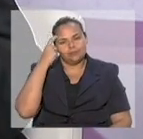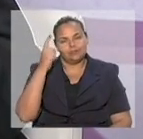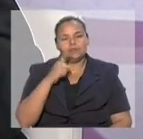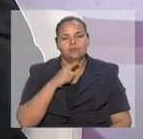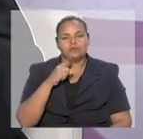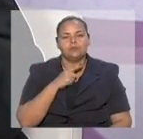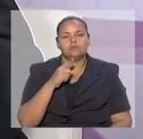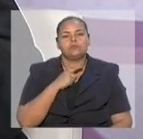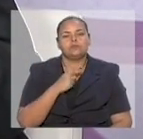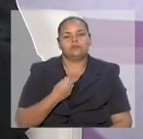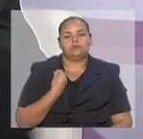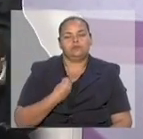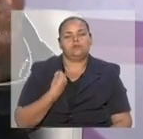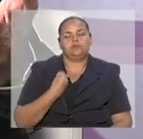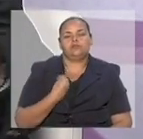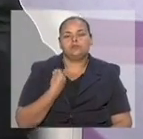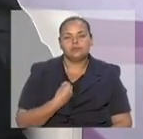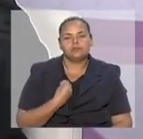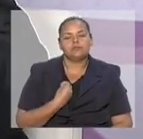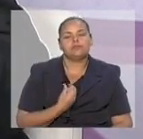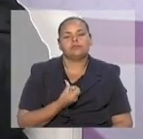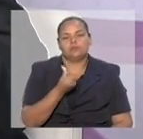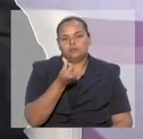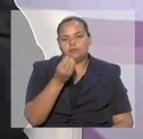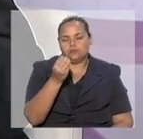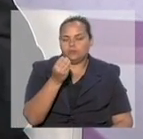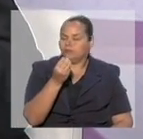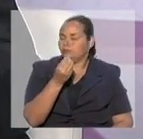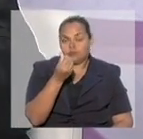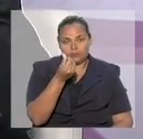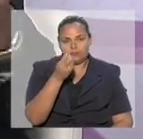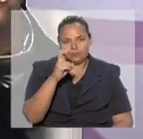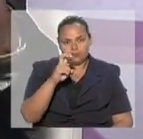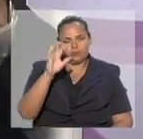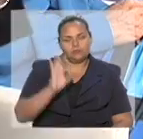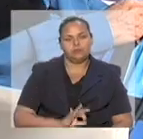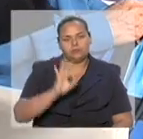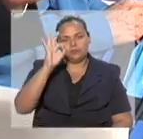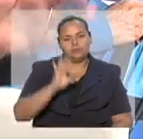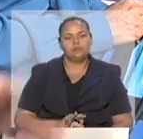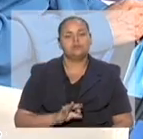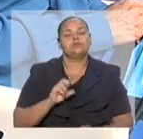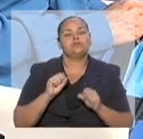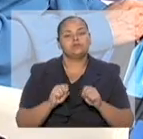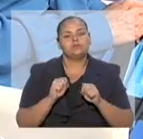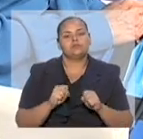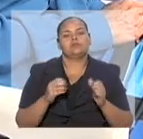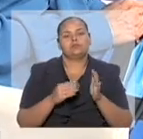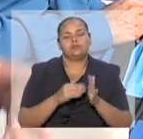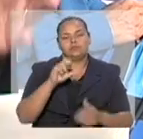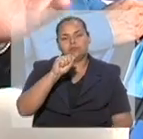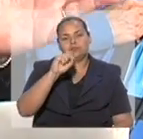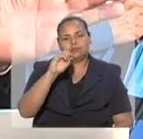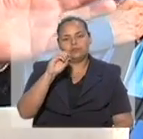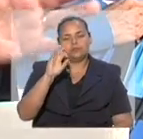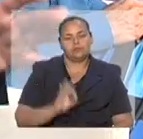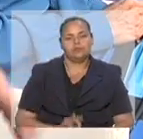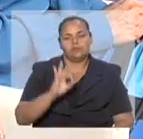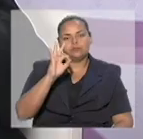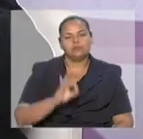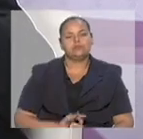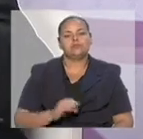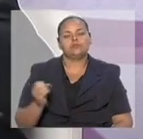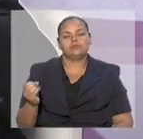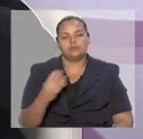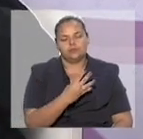uma taxa de sobrevivência de 65%, que não é nem muita, pode chegar a 80%, mas com